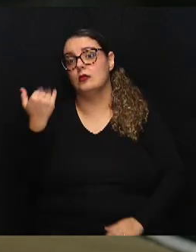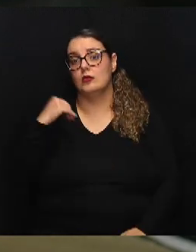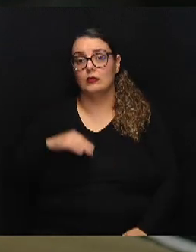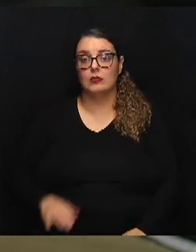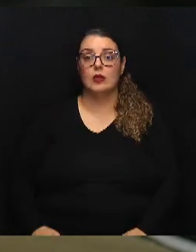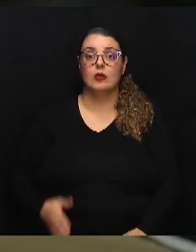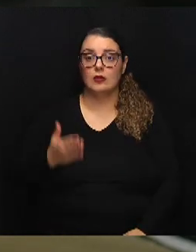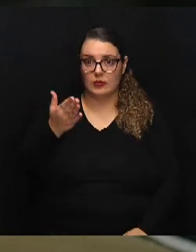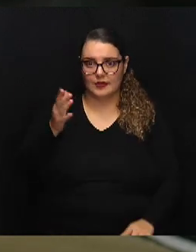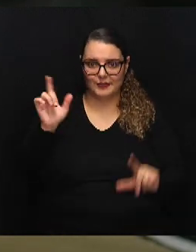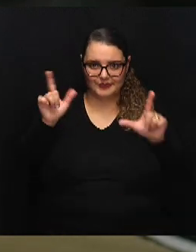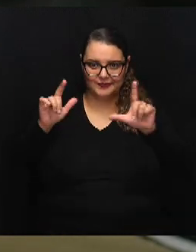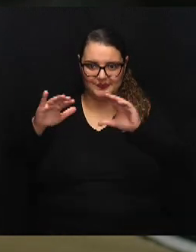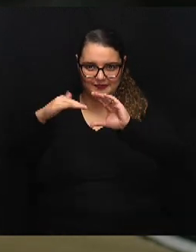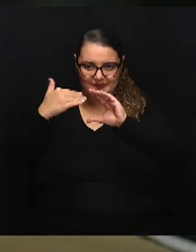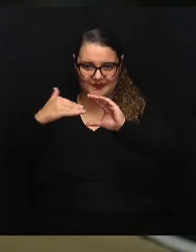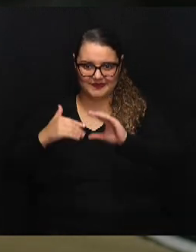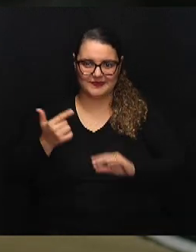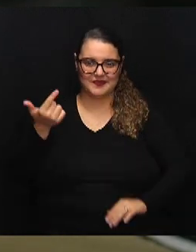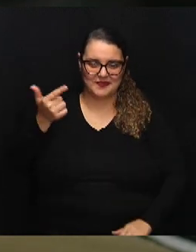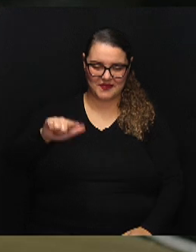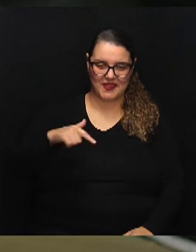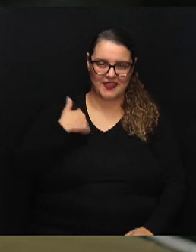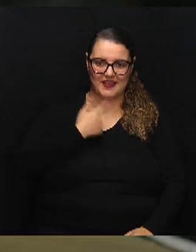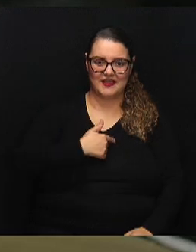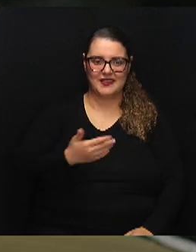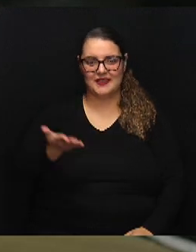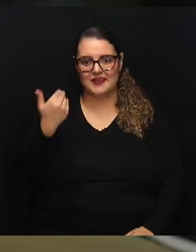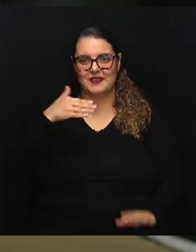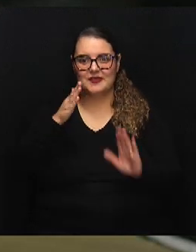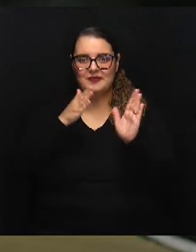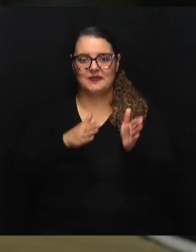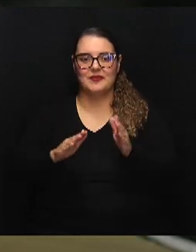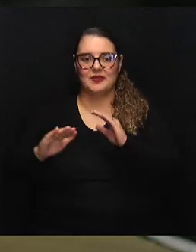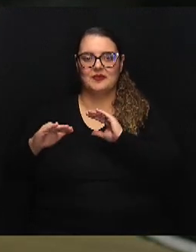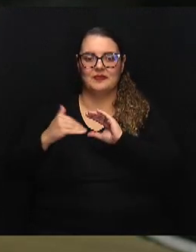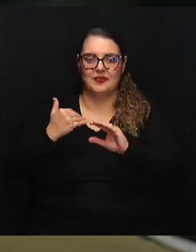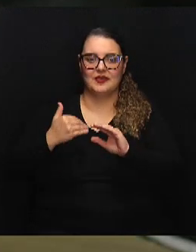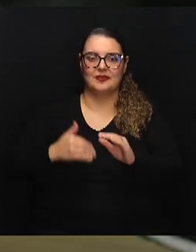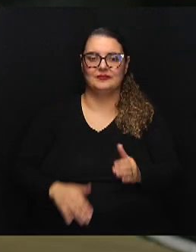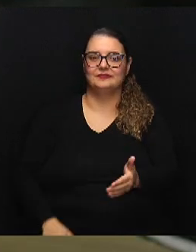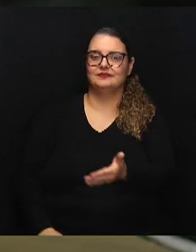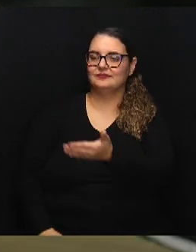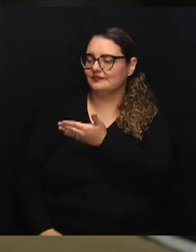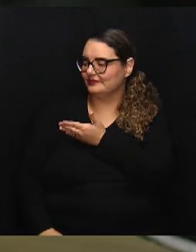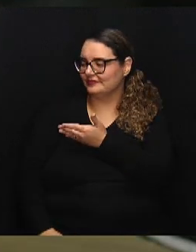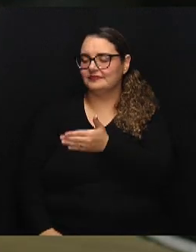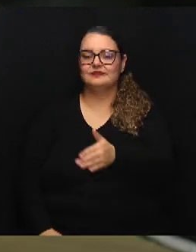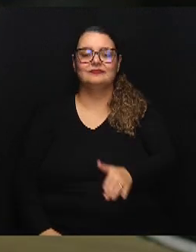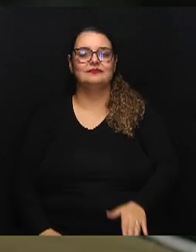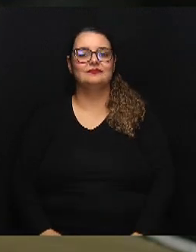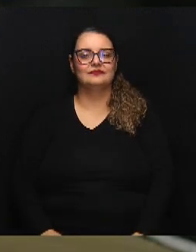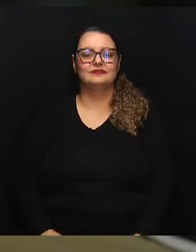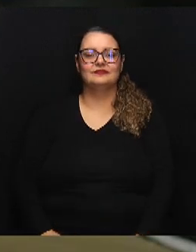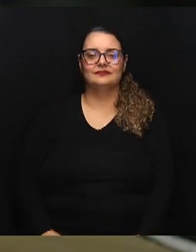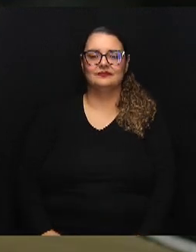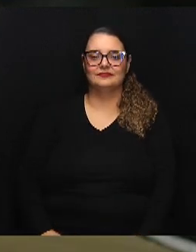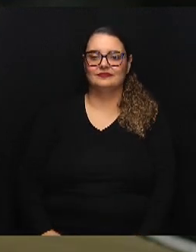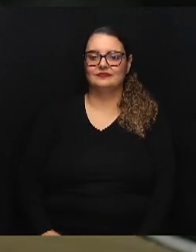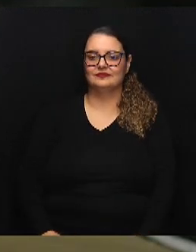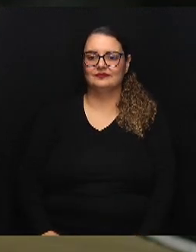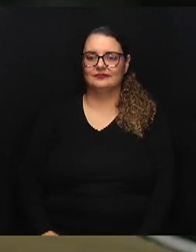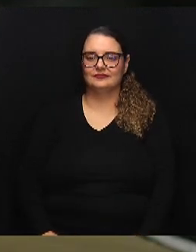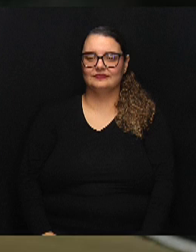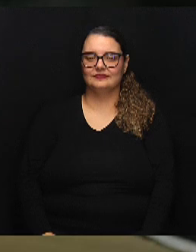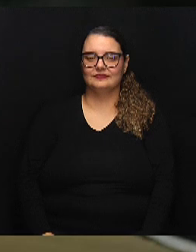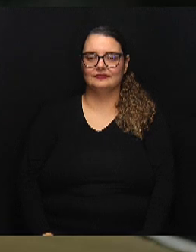do outro lado, está mandando? Pode continuar mandando aí. Vamos lá, produção, pode mandar para a gente. Coloca na tela, por gentileza. O Fernando do